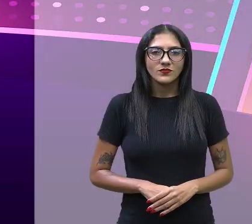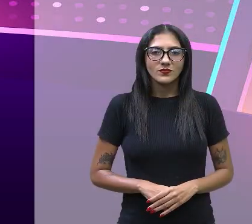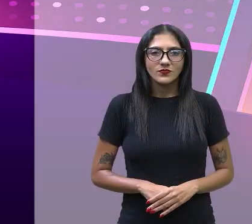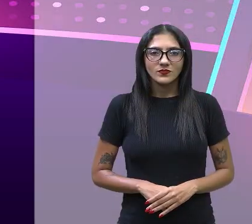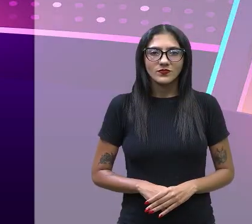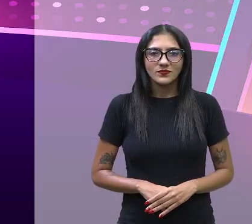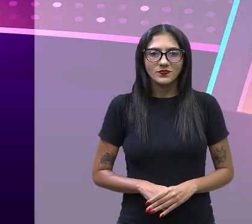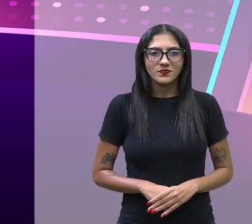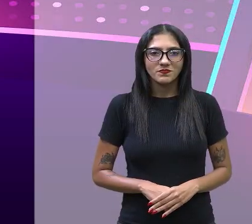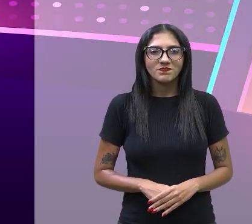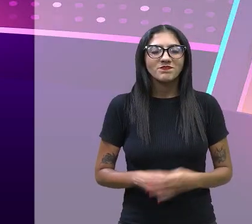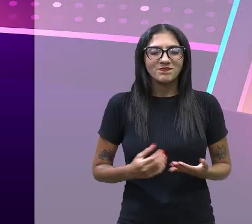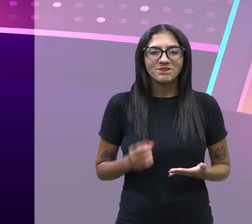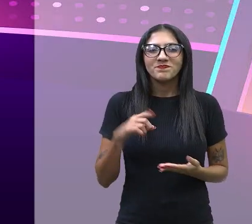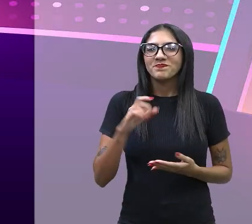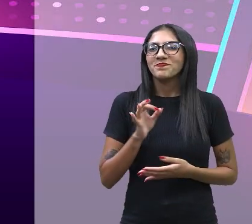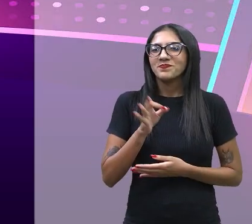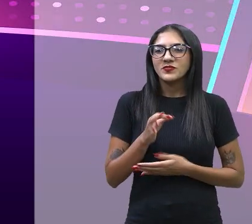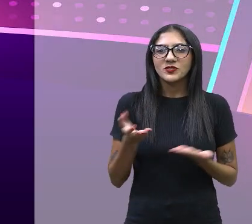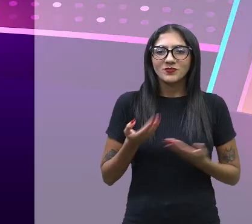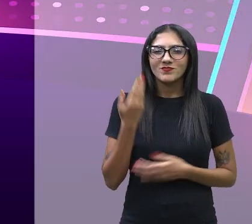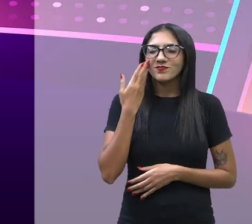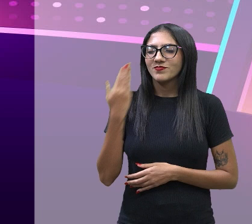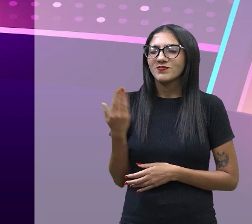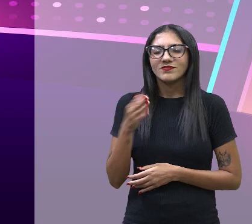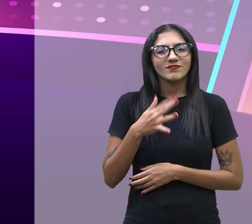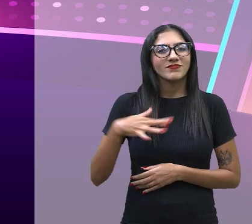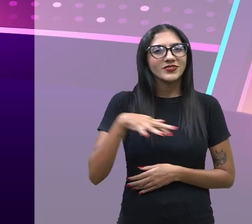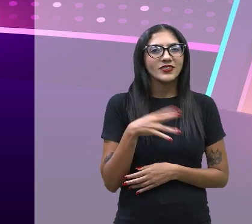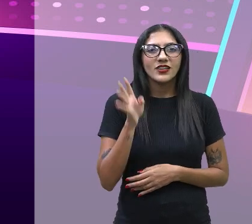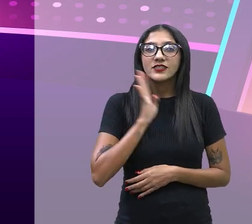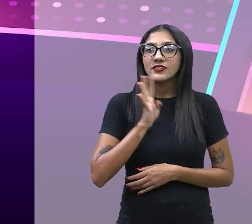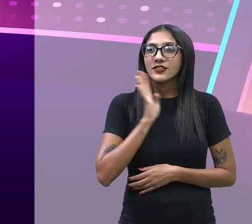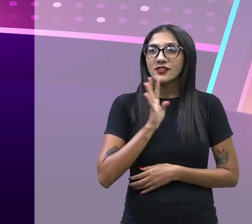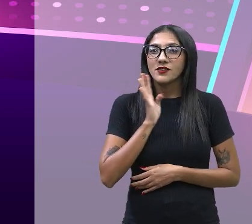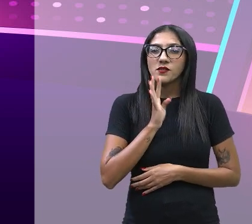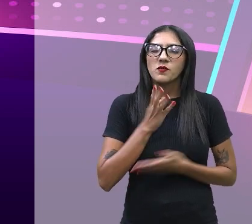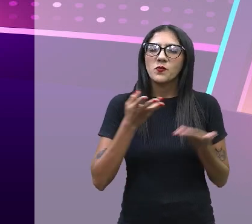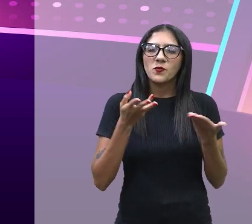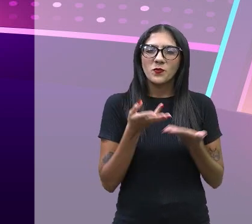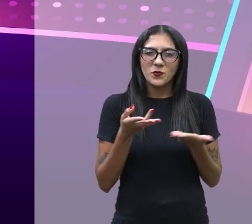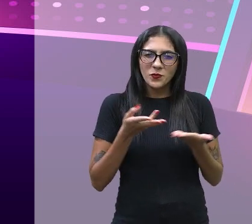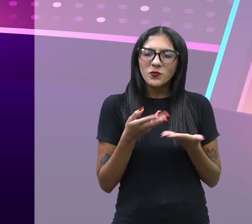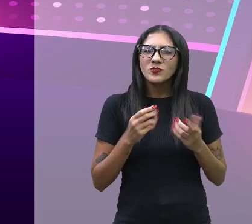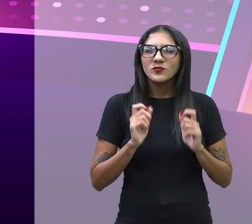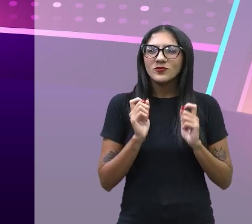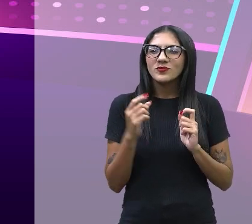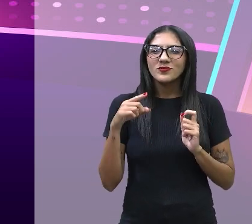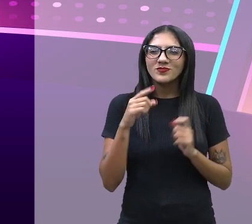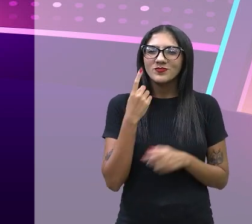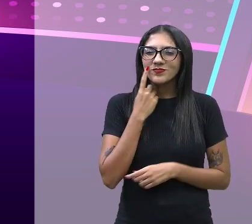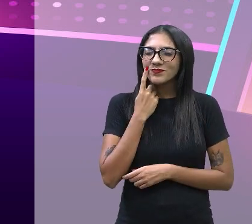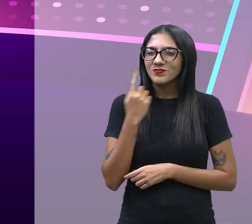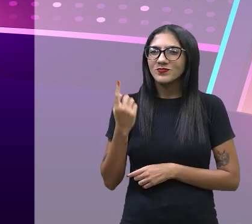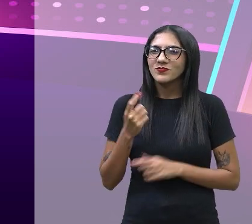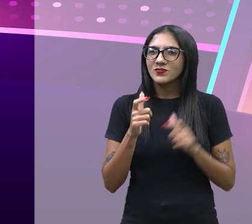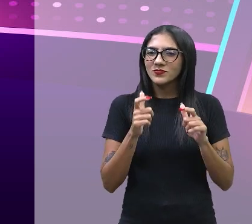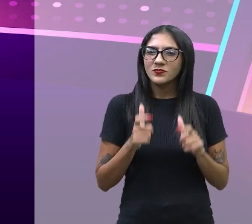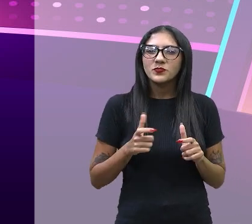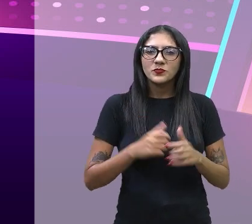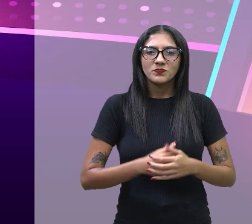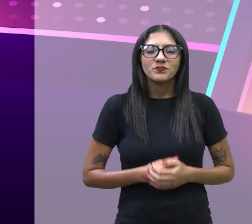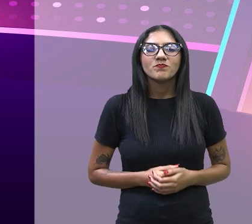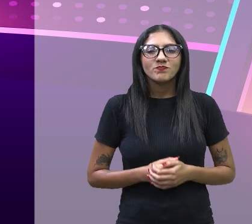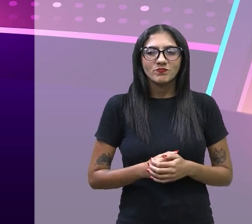É isso aí, olha que palco, olha que cenário, olha que ambiente é esse que nós estamos.